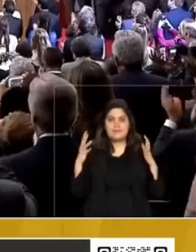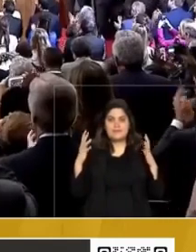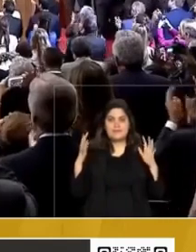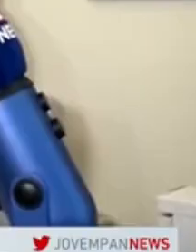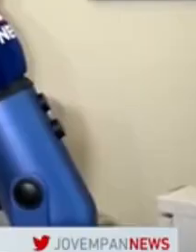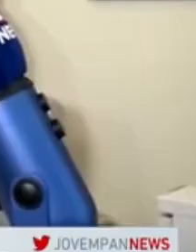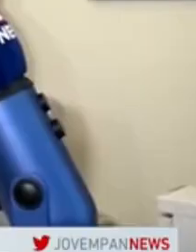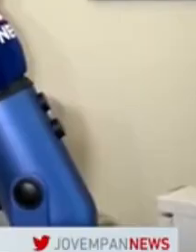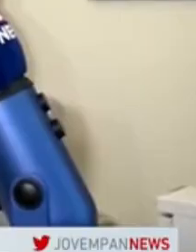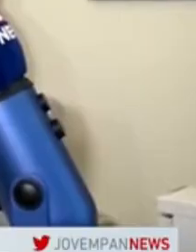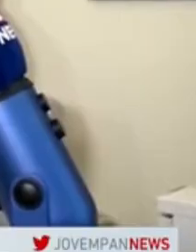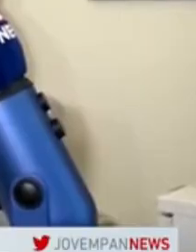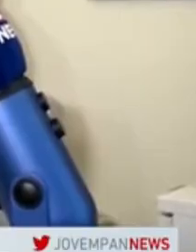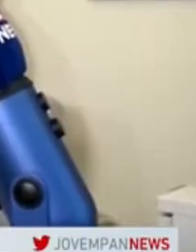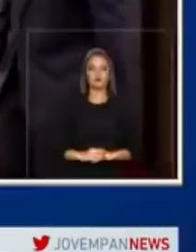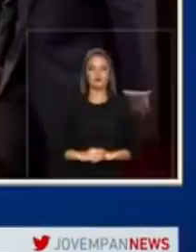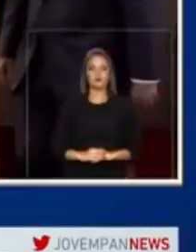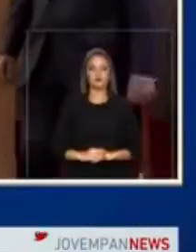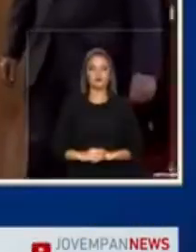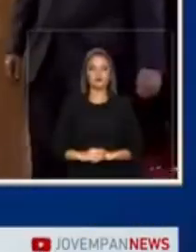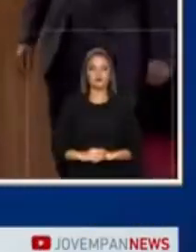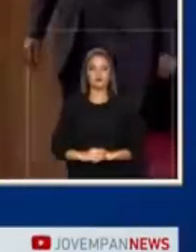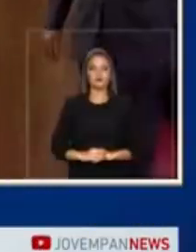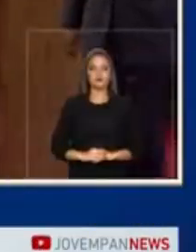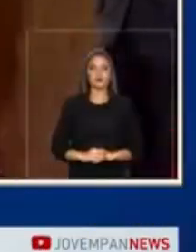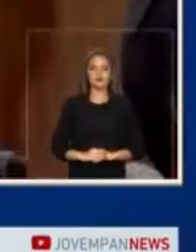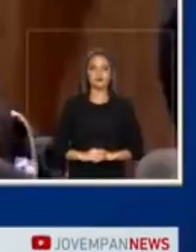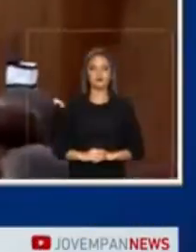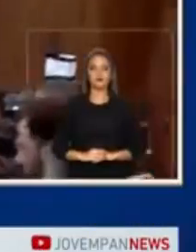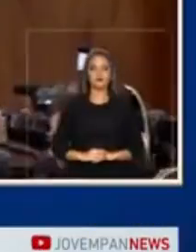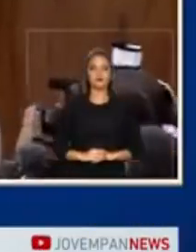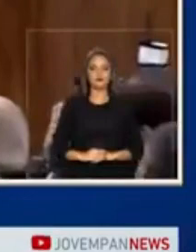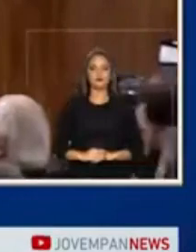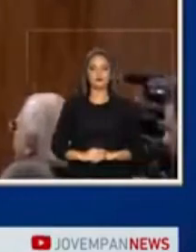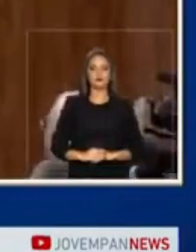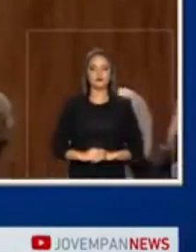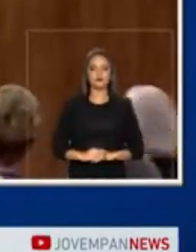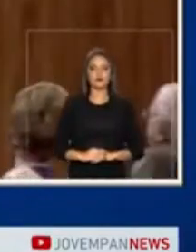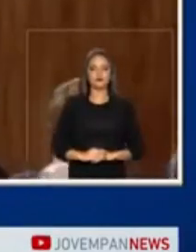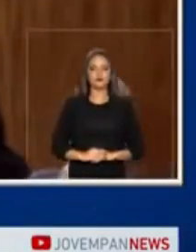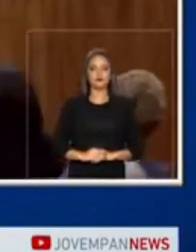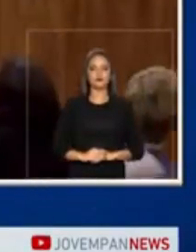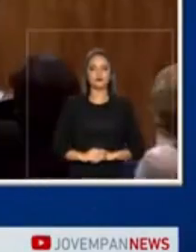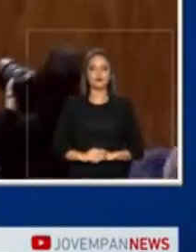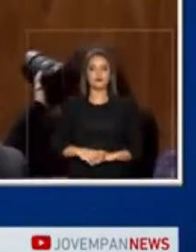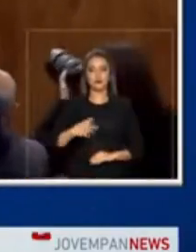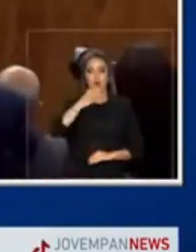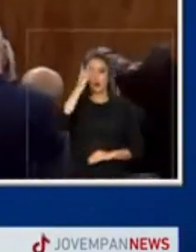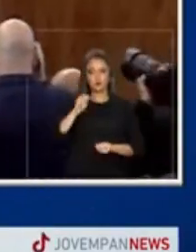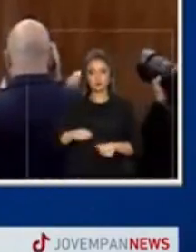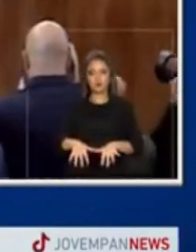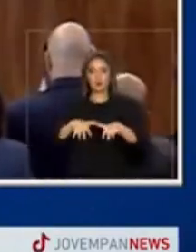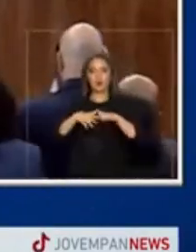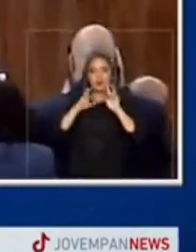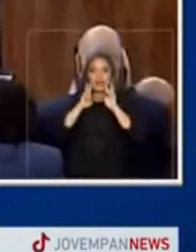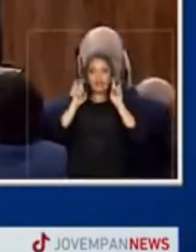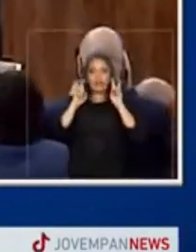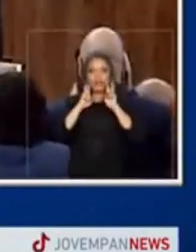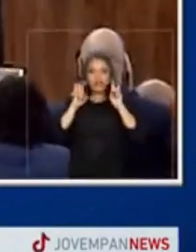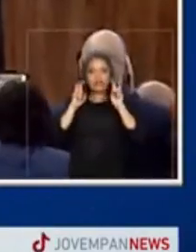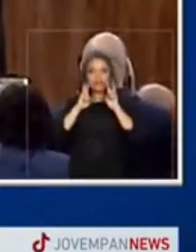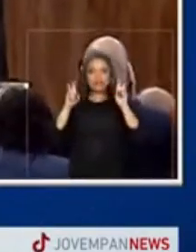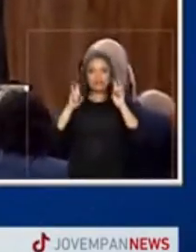tropa. Nós vimos hoje um show de horrores, né? E a consumação de um ato